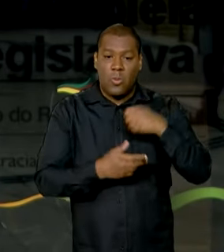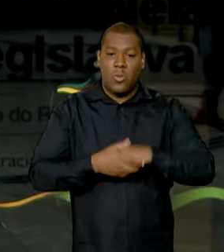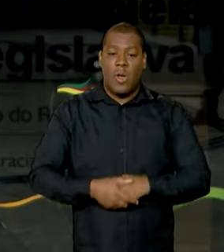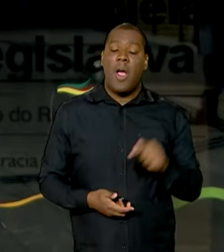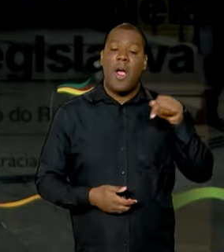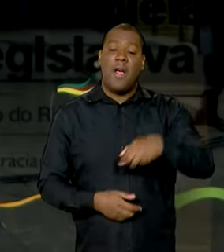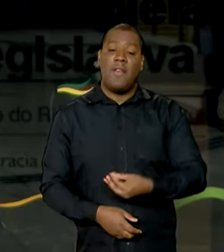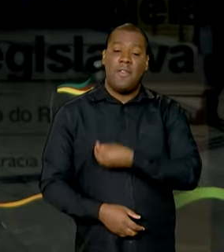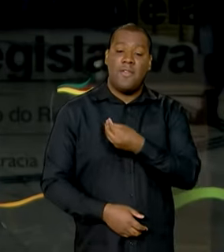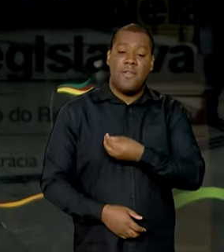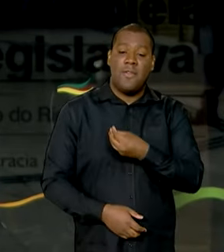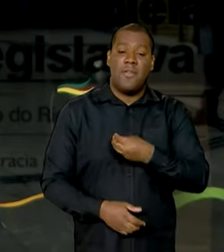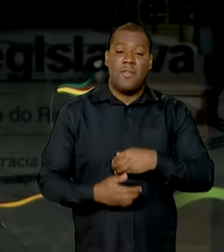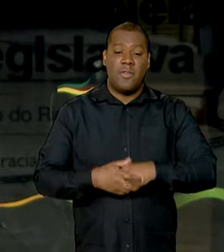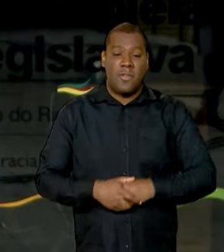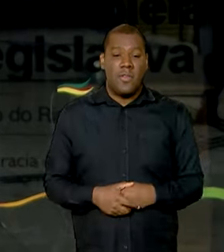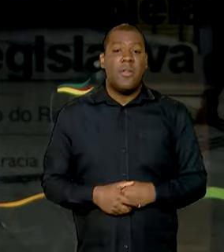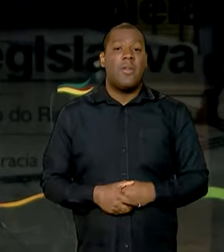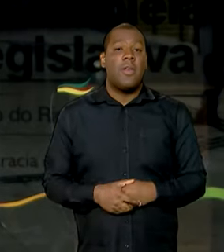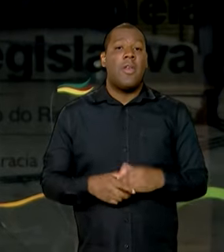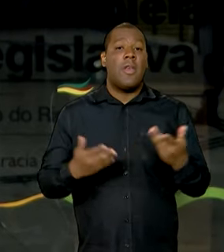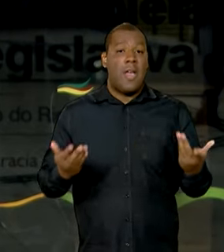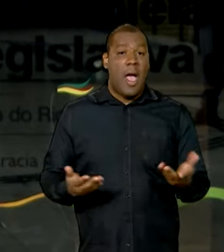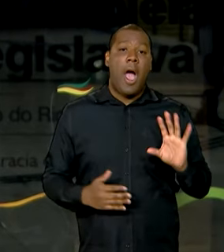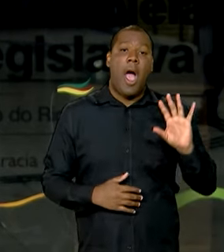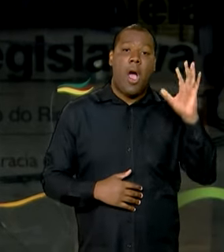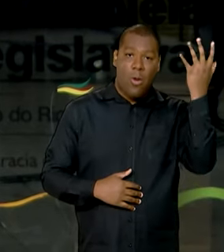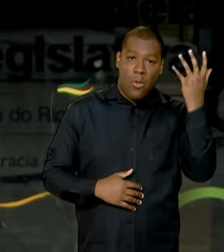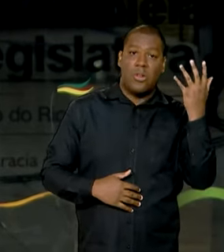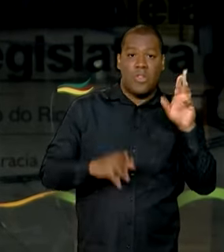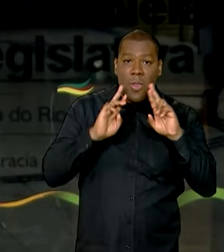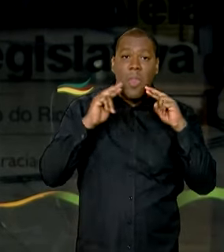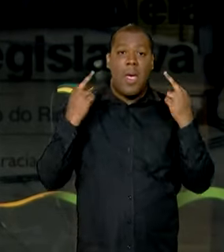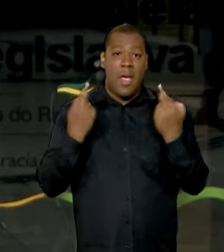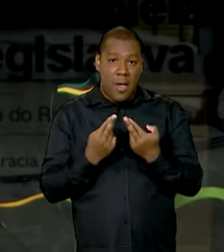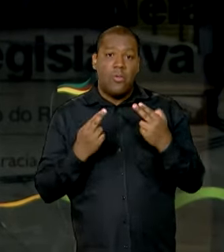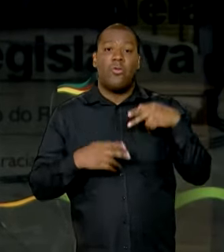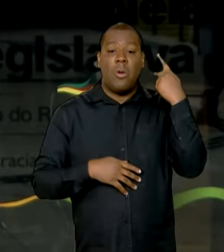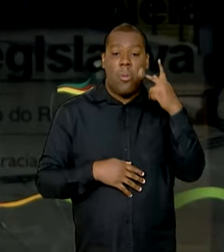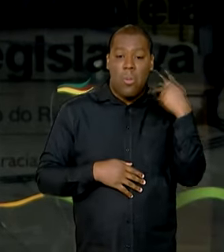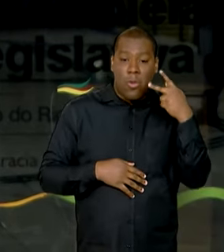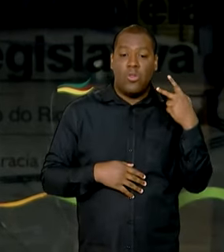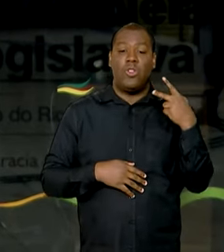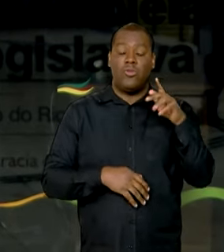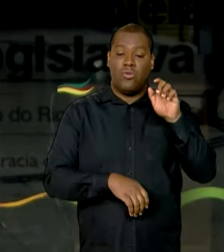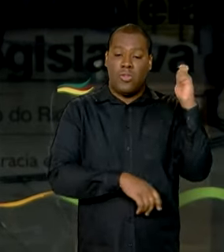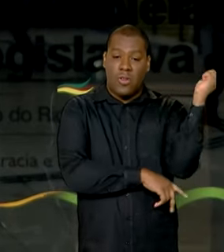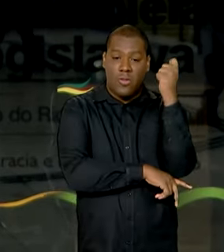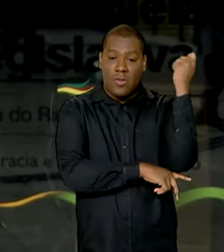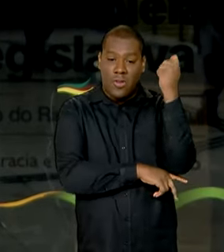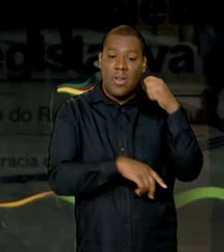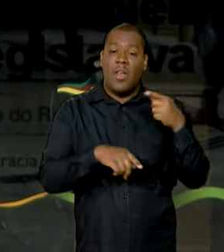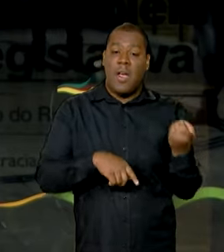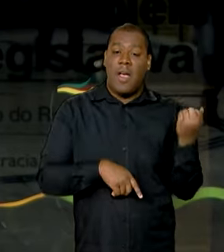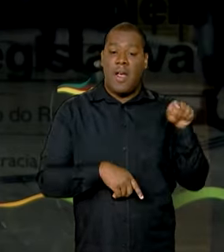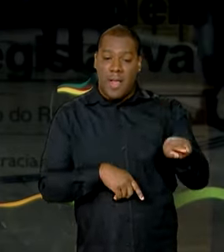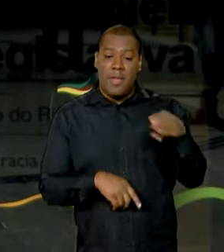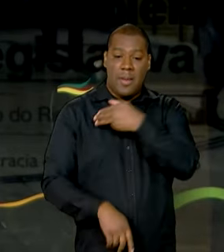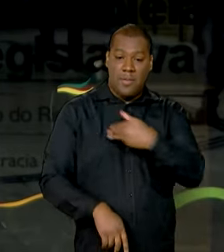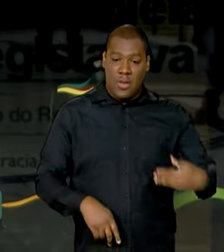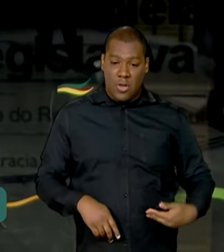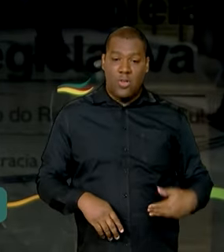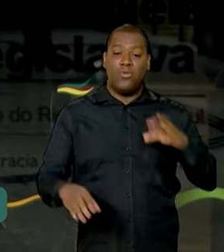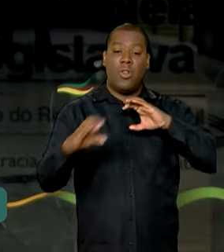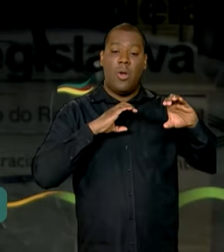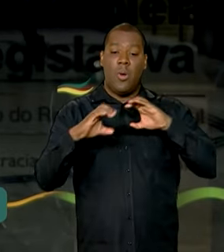vai acontecer agora há pouco uma reunião entre os parlamentares gaúchos e o ministro das Comunicações, Paulo Pimenta, e também